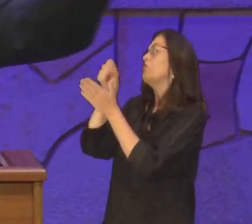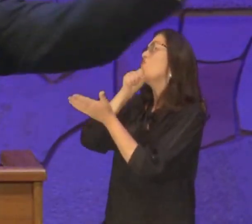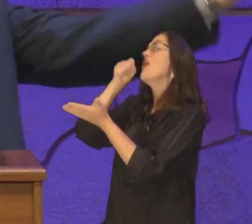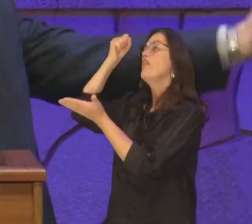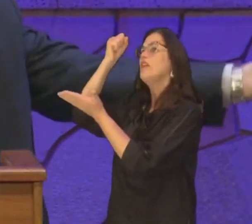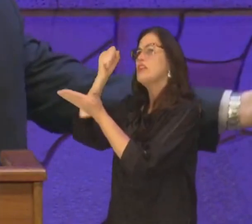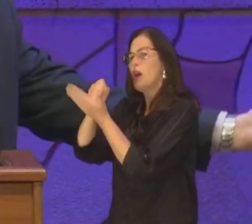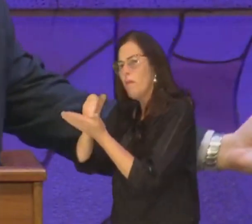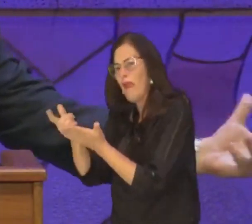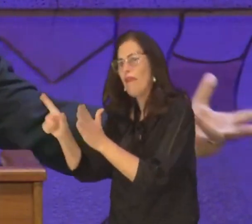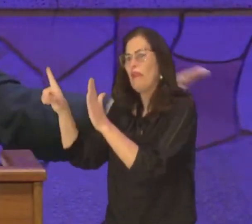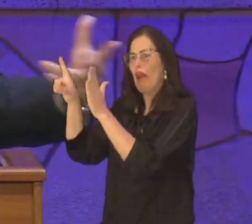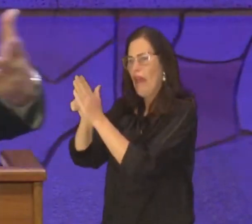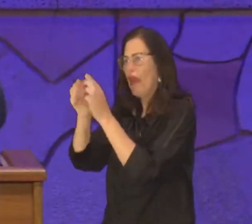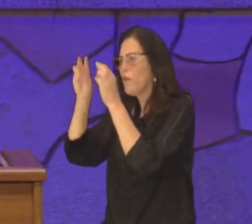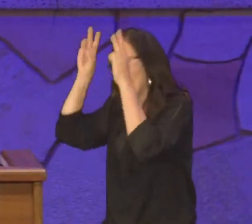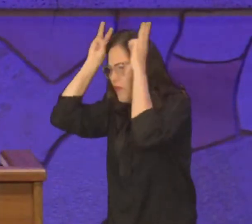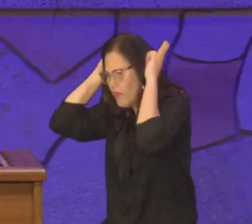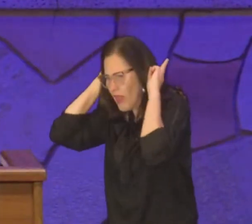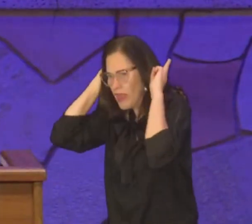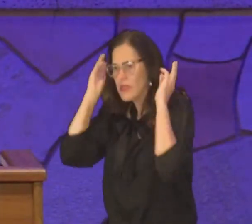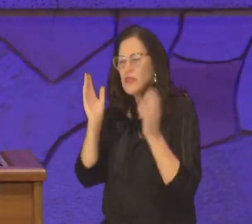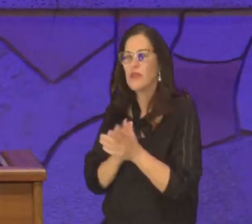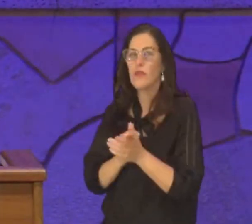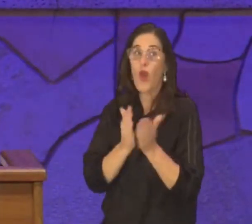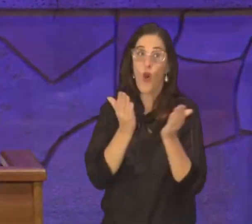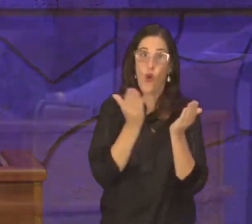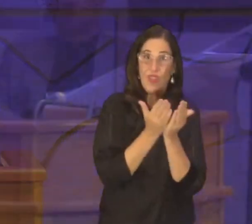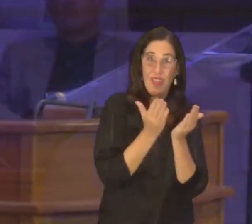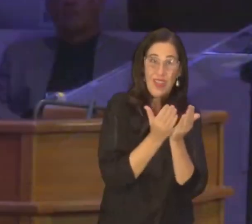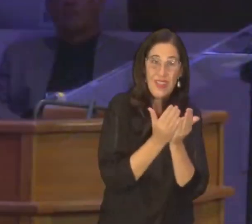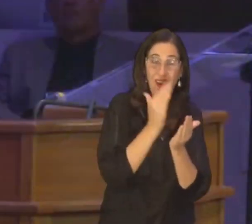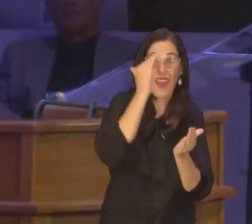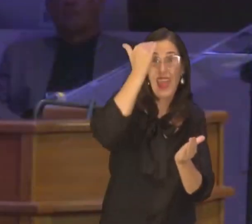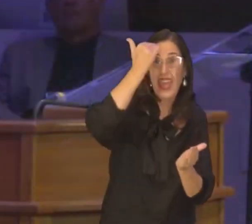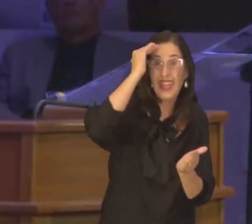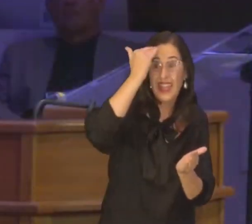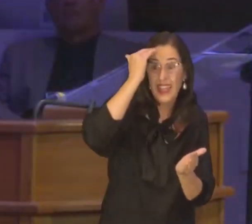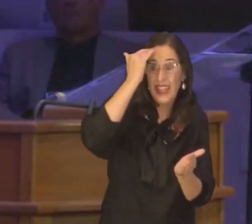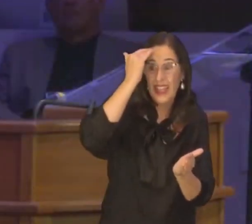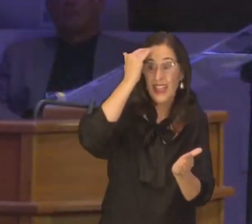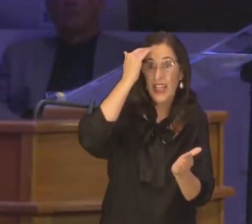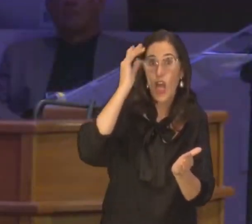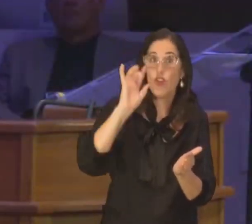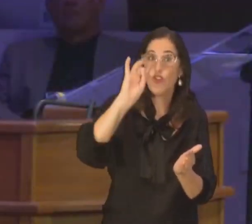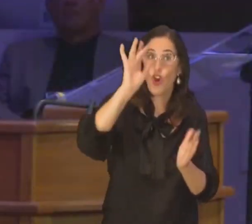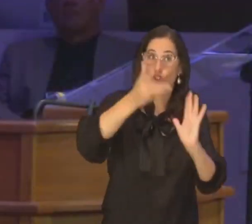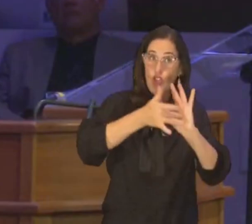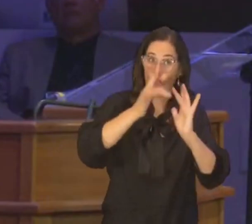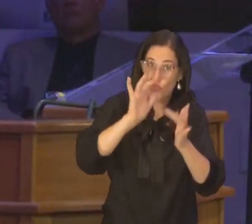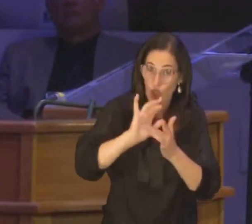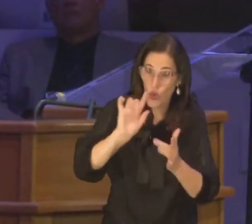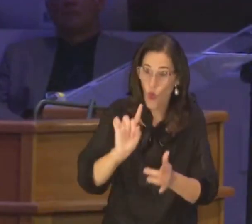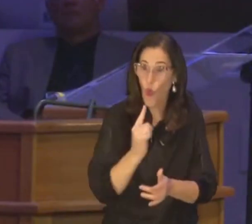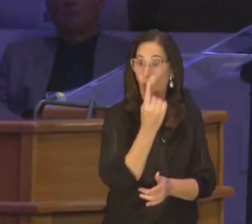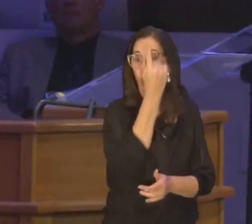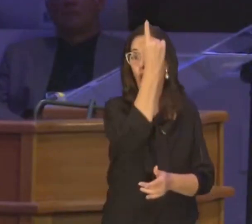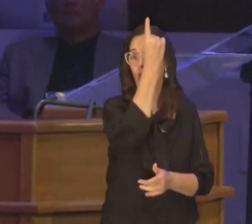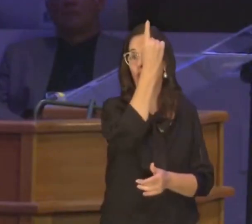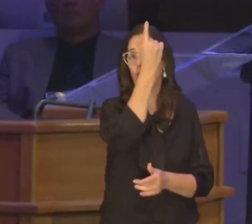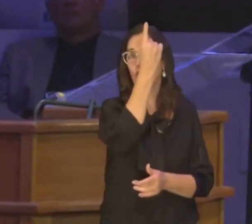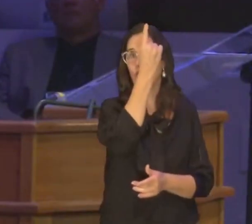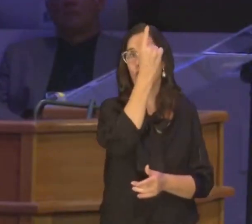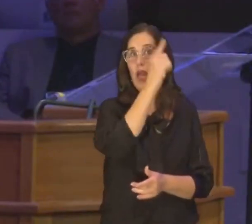mente lá em Moisés. Os cristãos começam então a entender que era só Jesus Cristo, e não